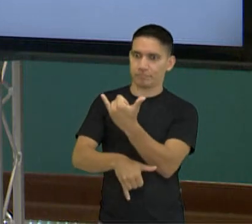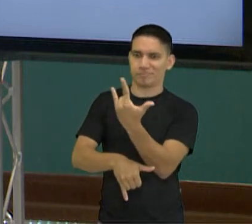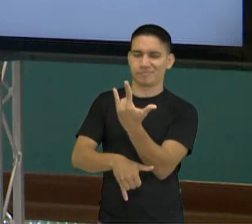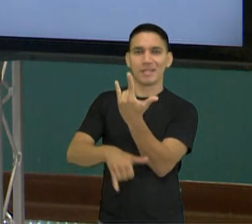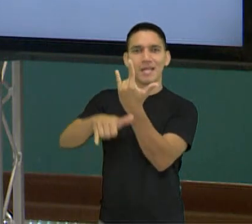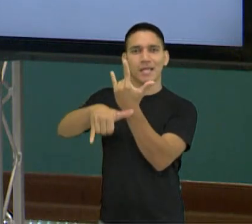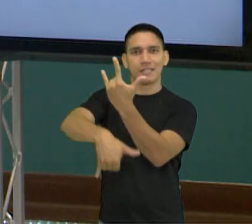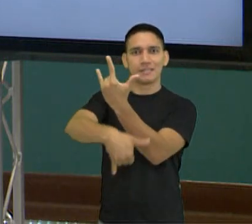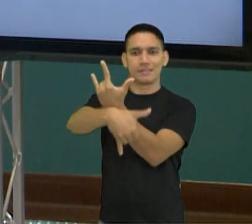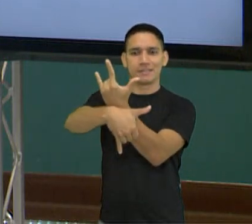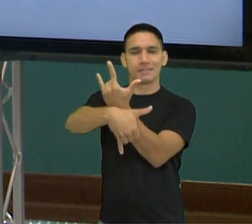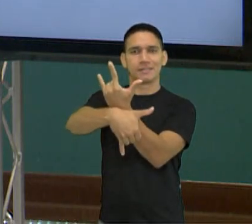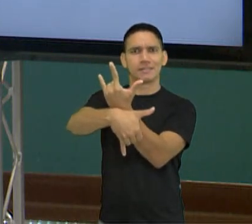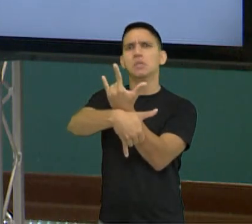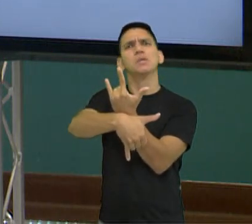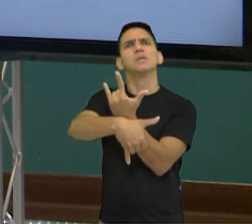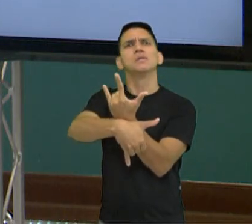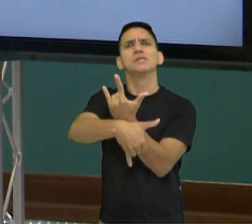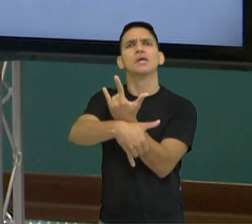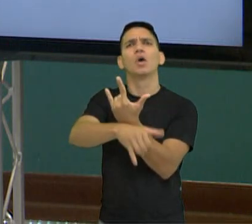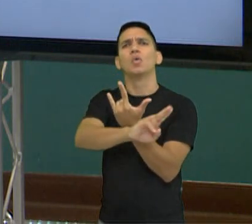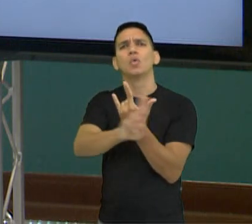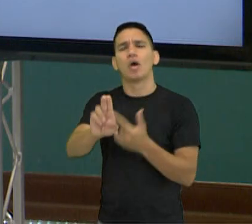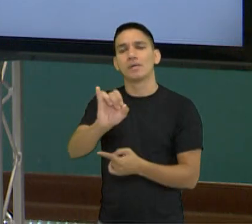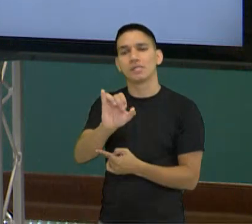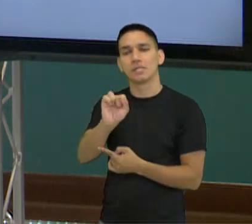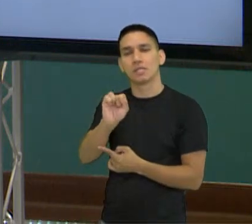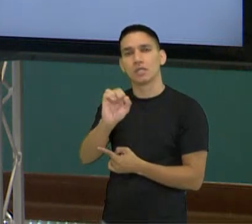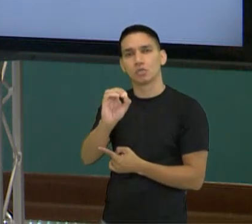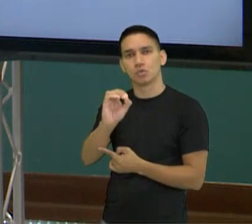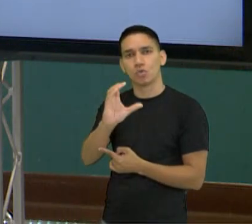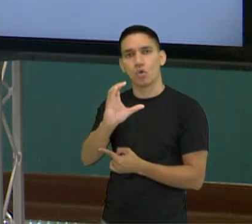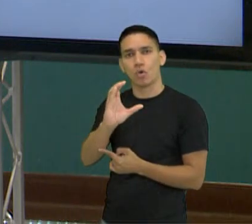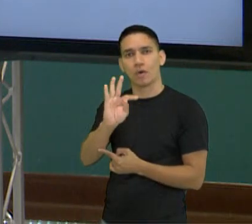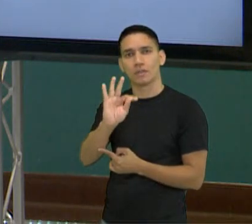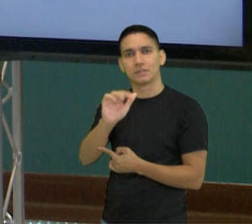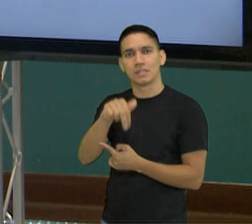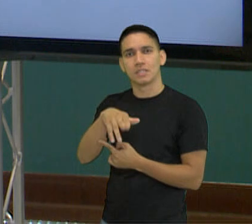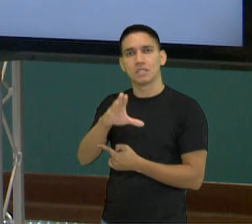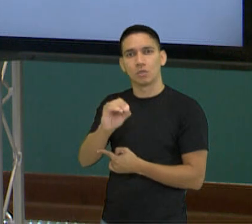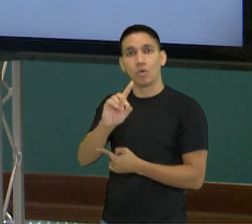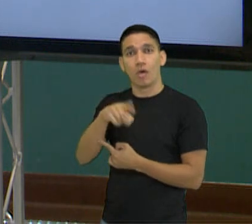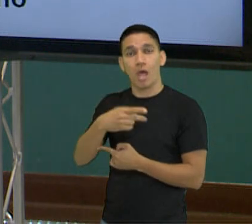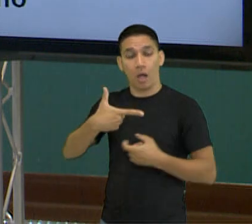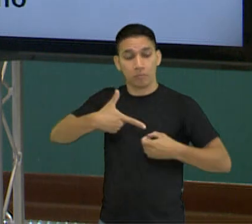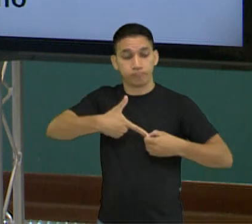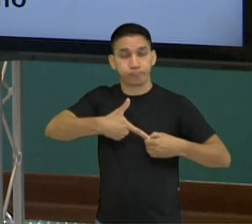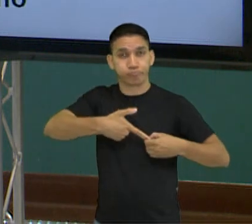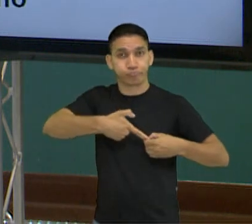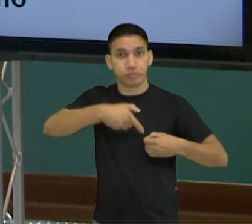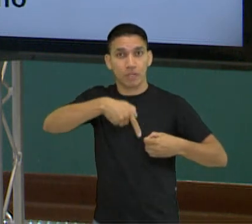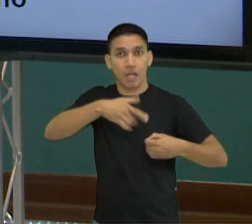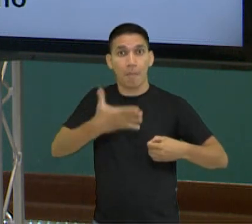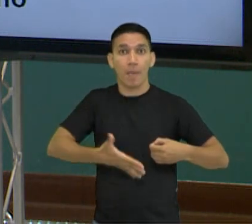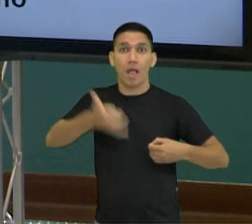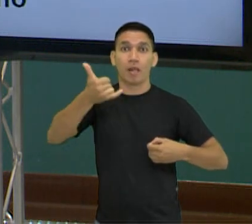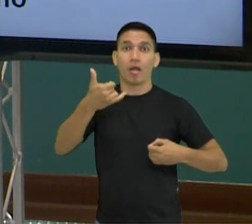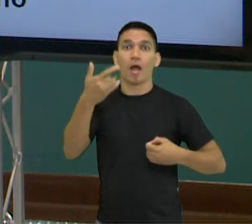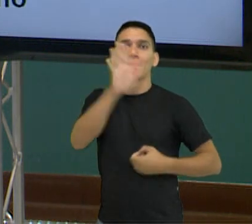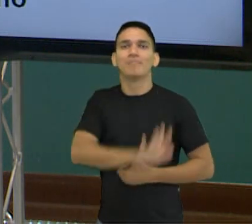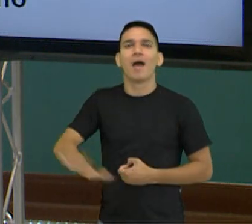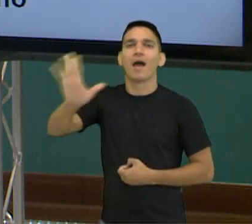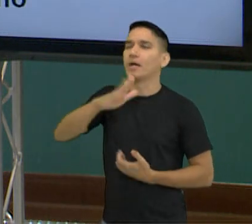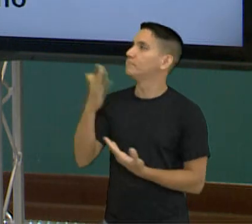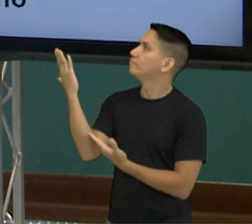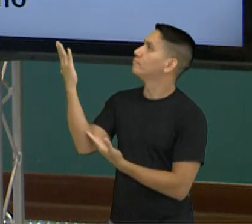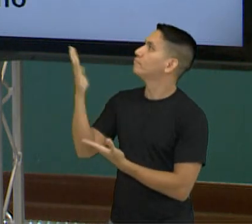isooctano, uma substância contida na gasolina para melhorar a sua octanagem. Então, aqui está o